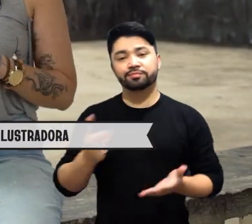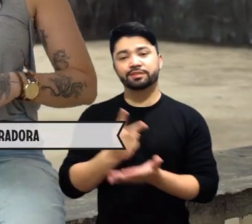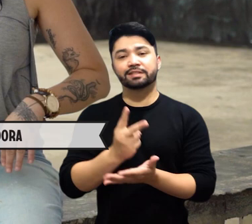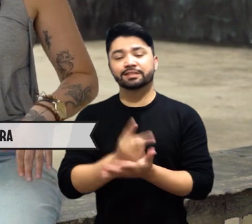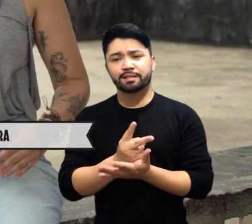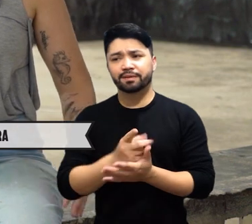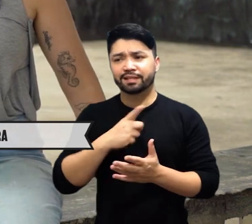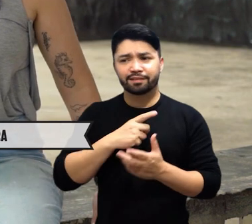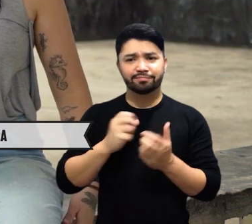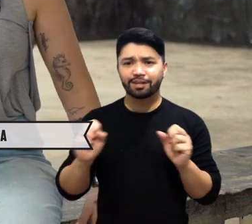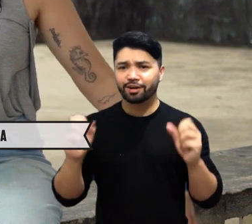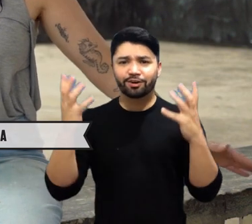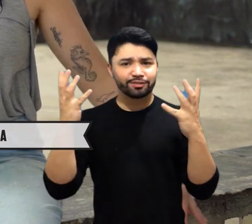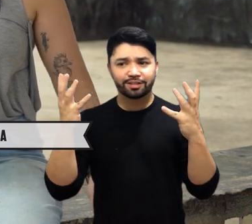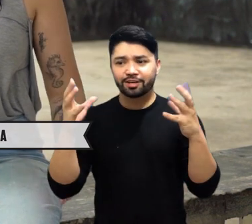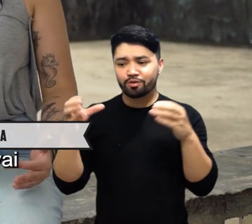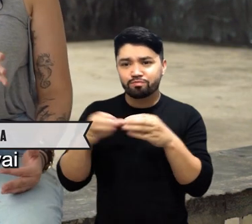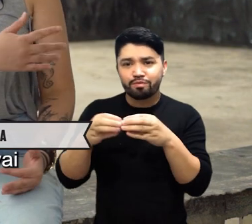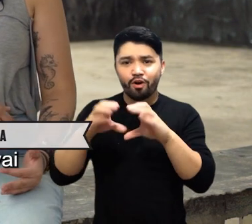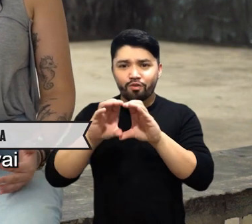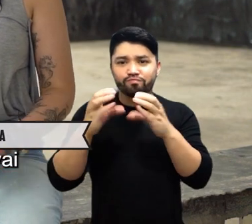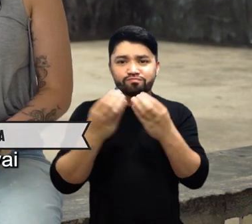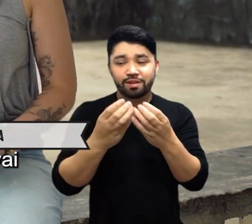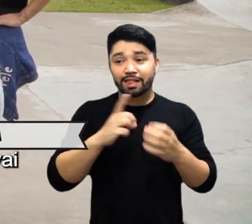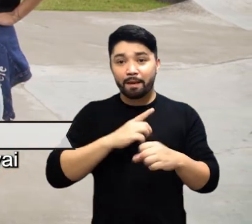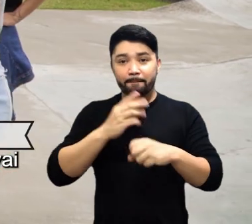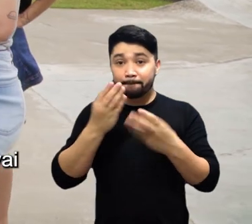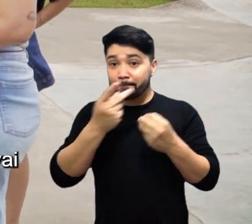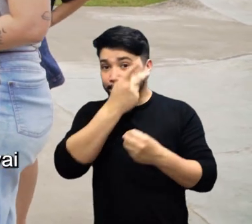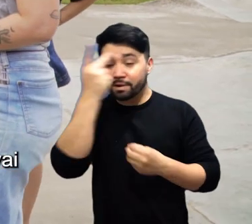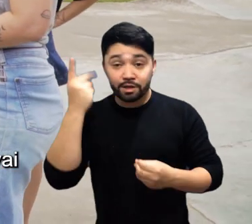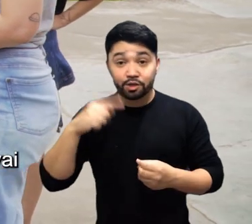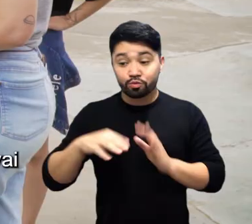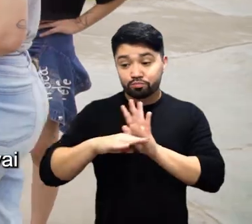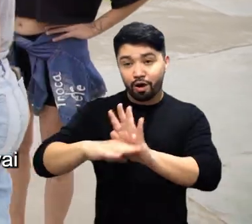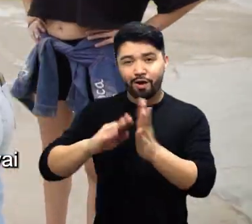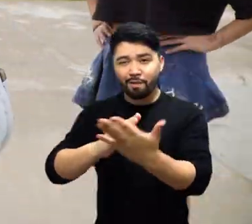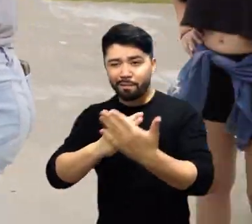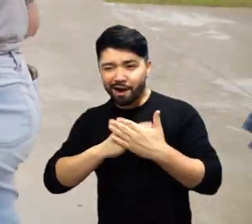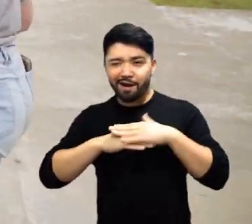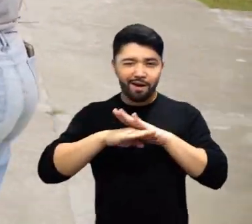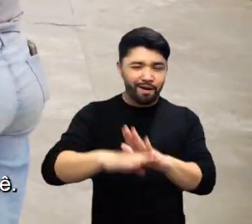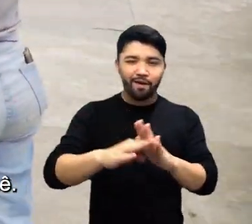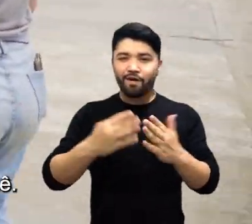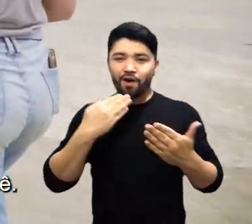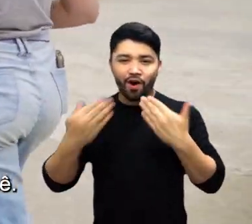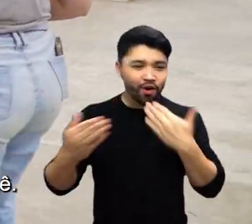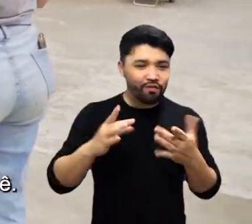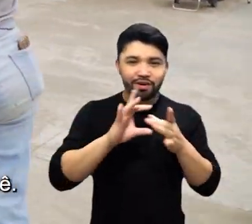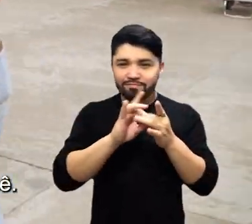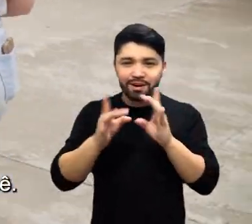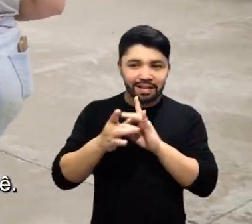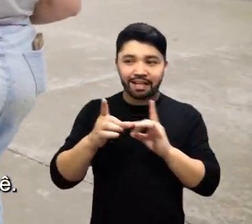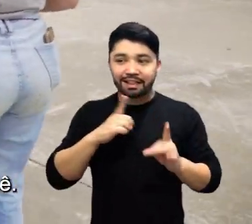rola um evento, que ele é um coletivo, tem mais de uma pessoa, então a gente vai se ajudando, vai conversando, vai falando disso. Ah, tem essa técnica